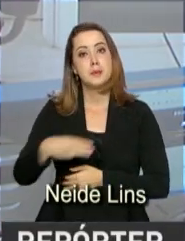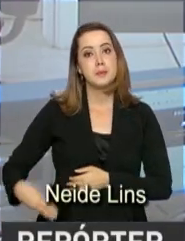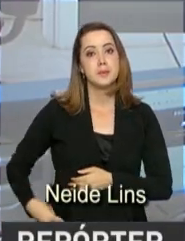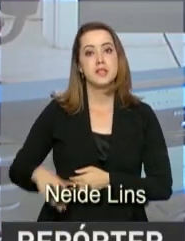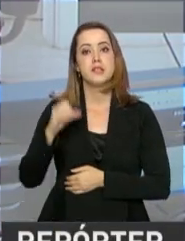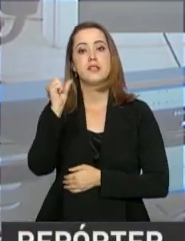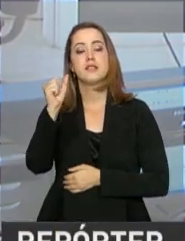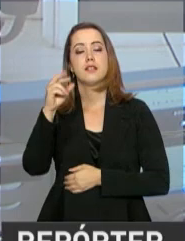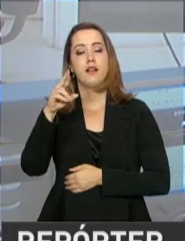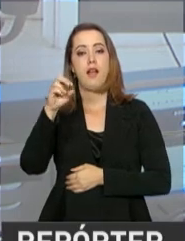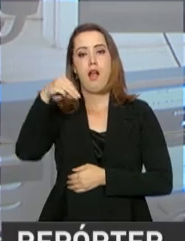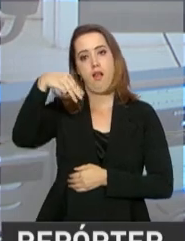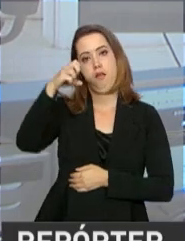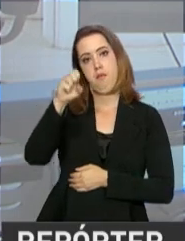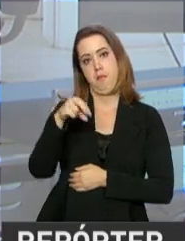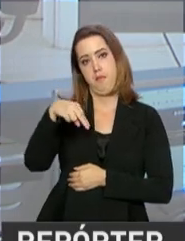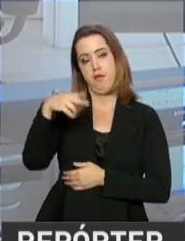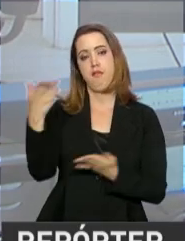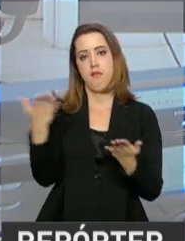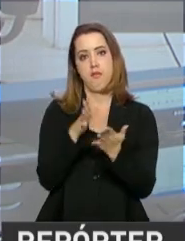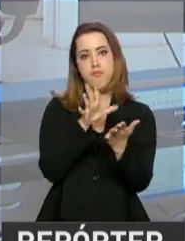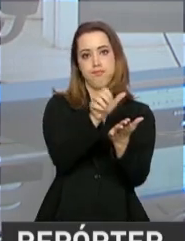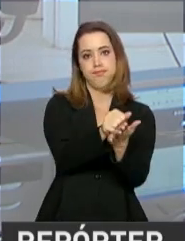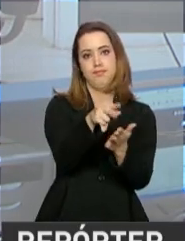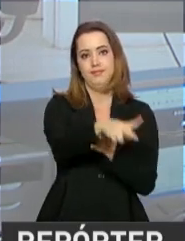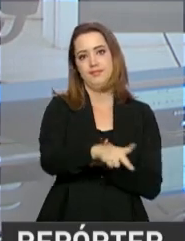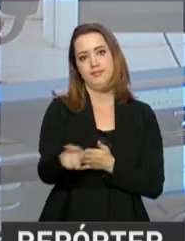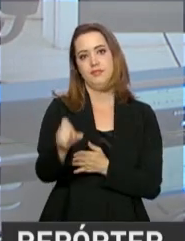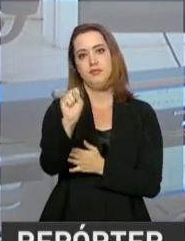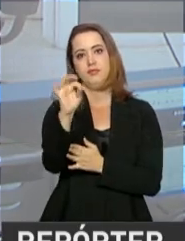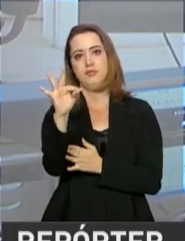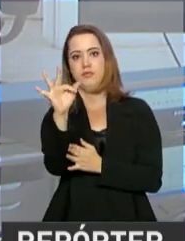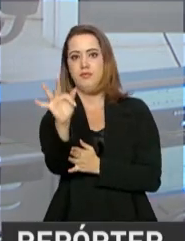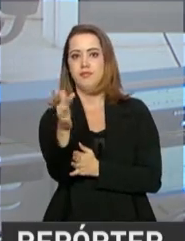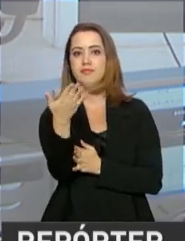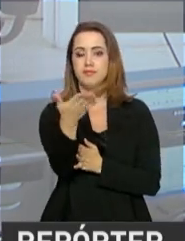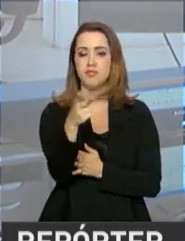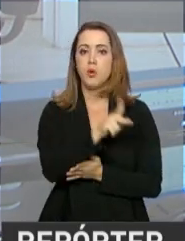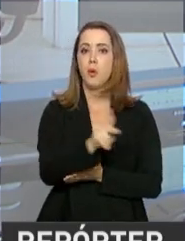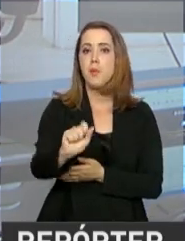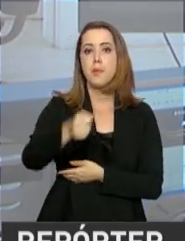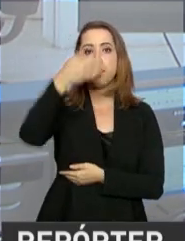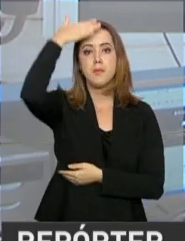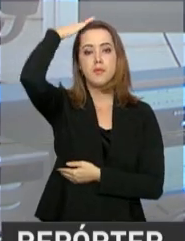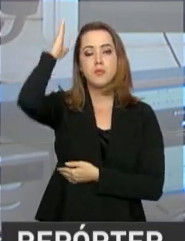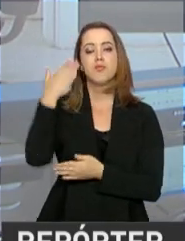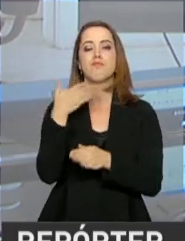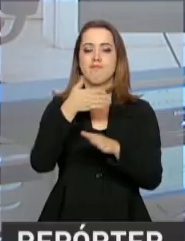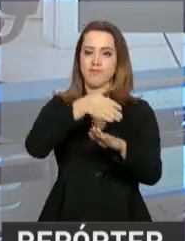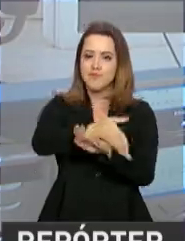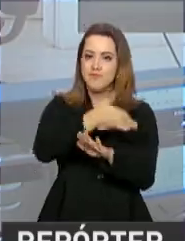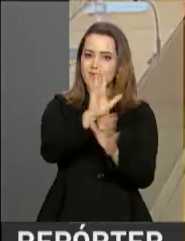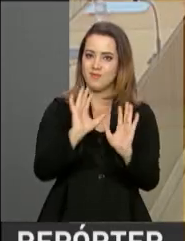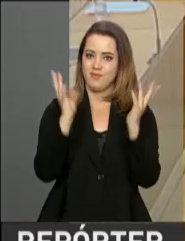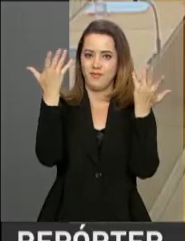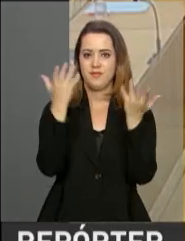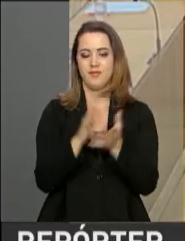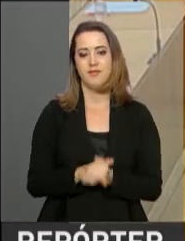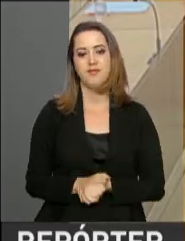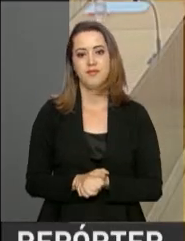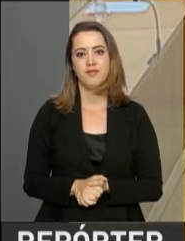tomou posse agora à tarde na presidência do Supremo Tribunal Federal o presidente Michel tem participou da cerimônia